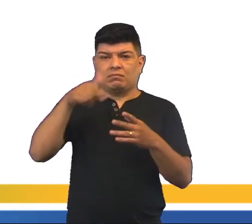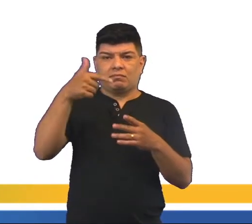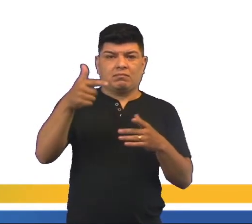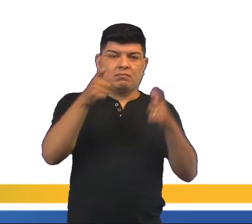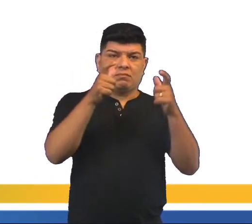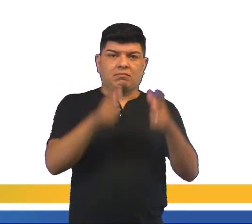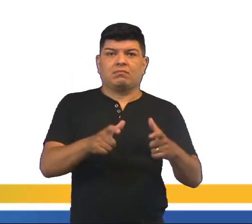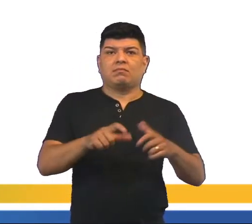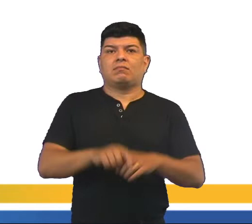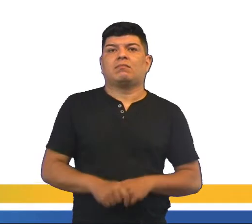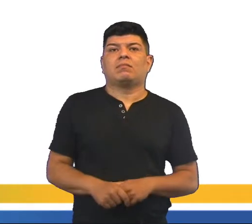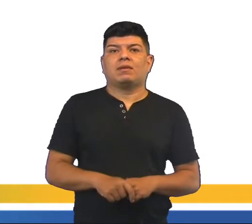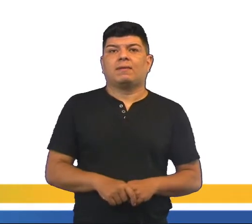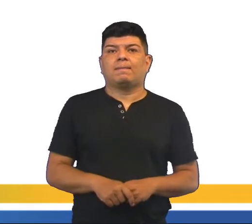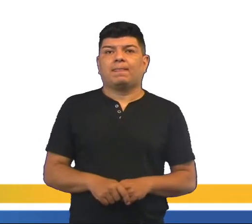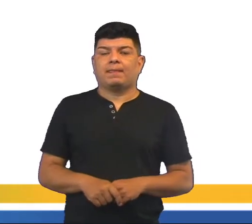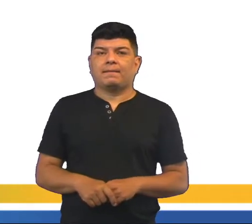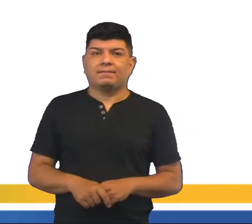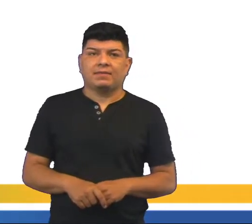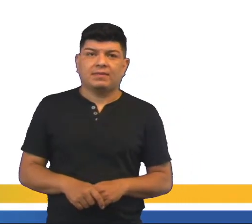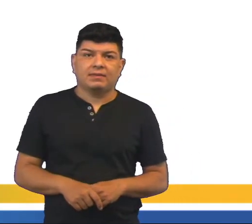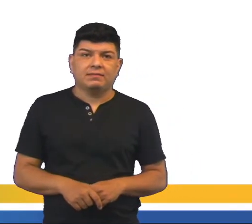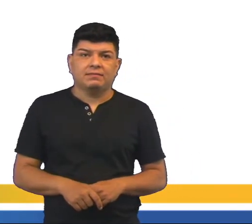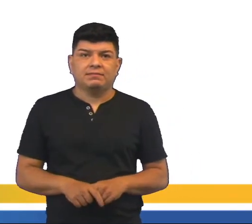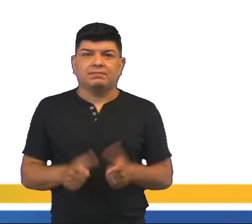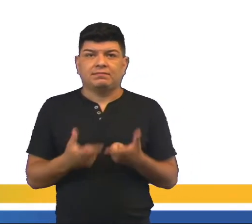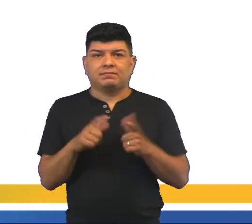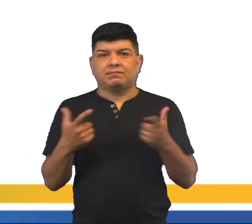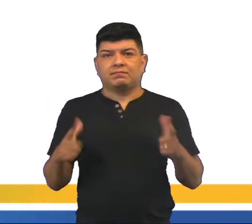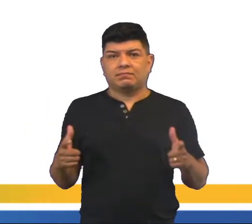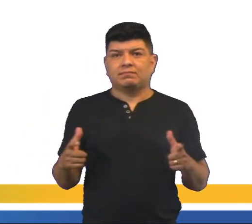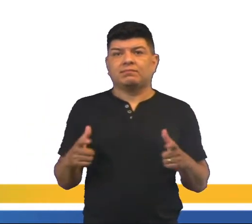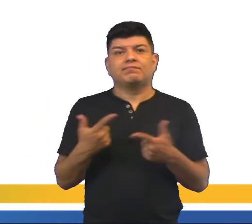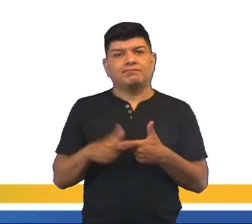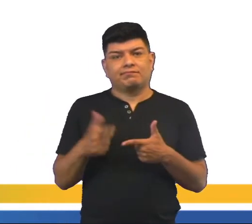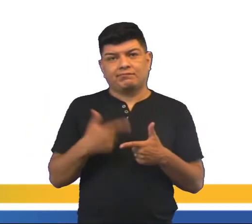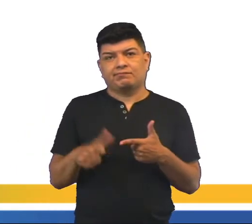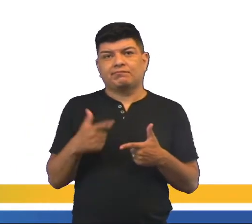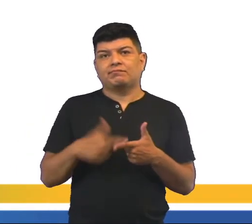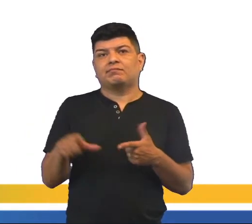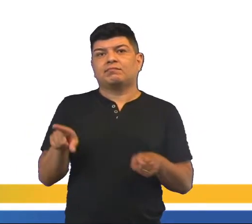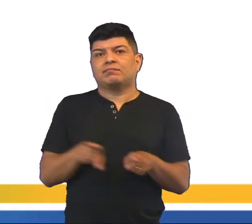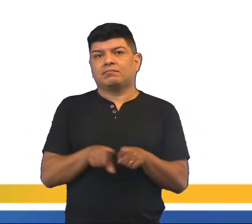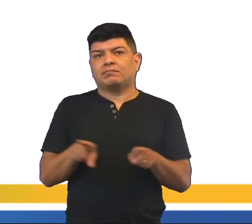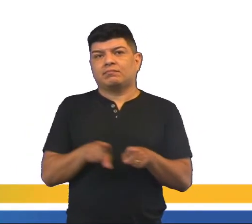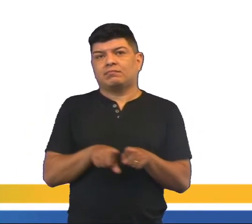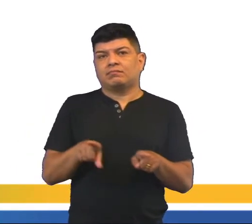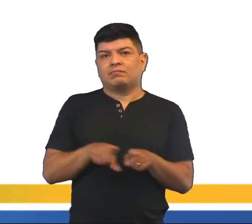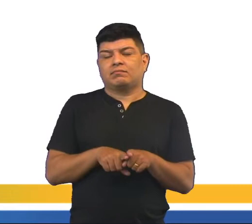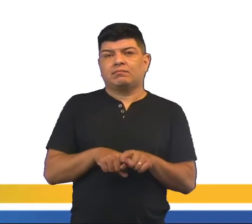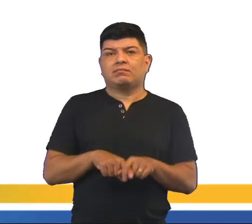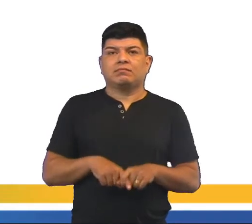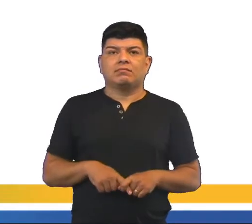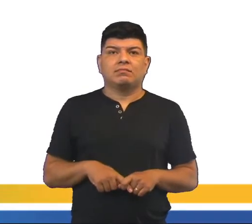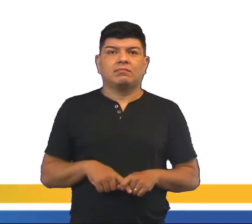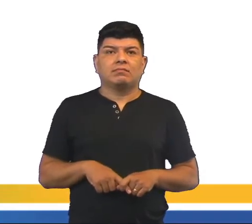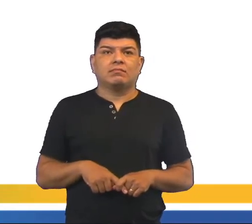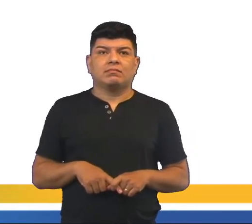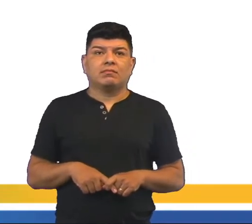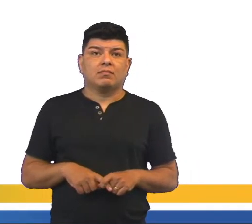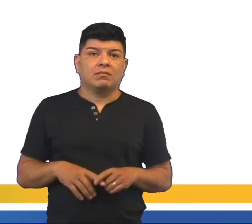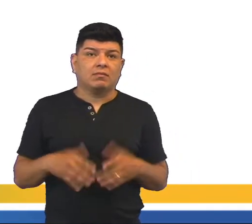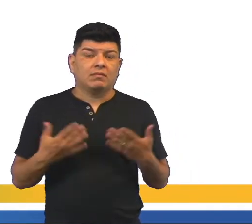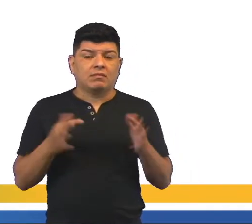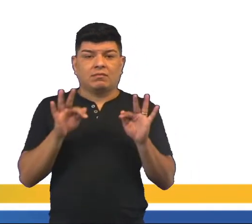indo para outras áreas, tá bom? Então esse aumento das áreas é um problema também para o meio ambiente.